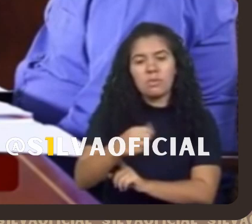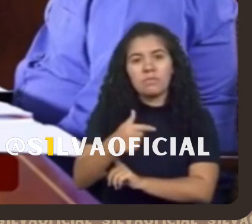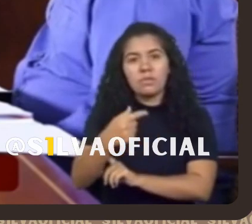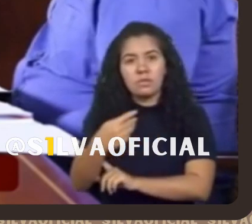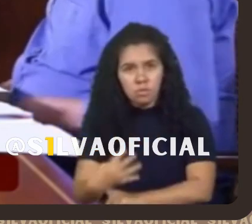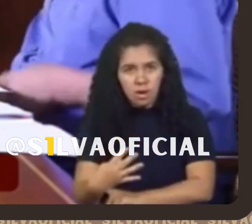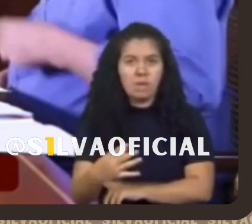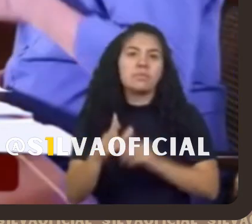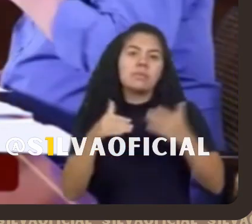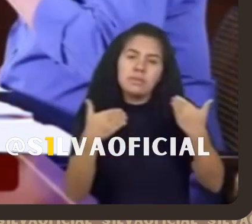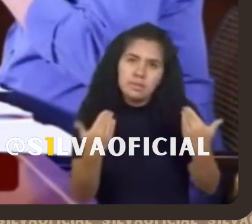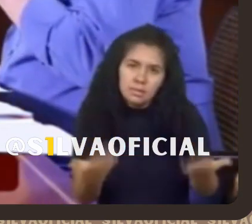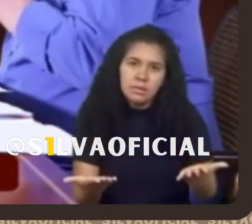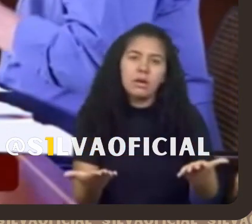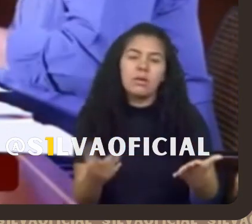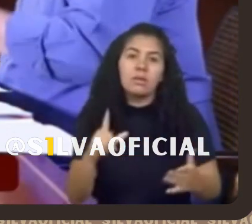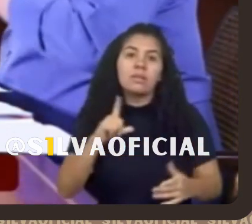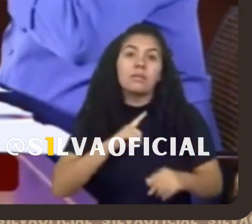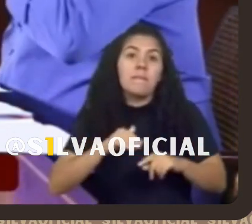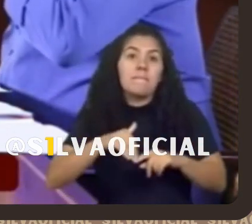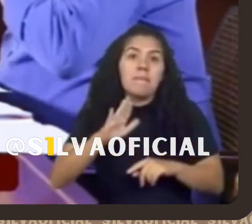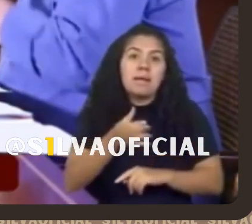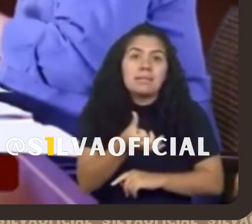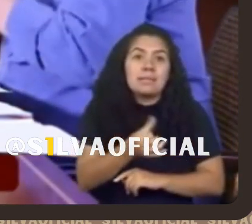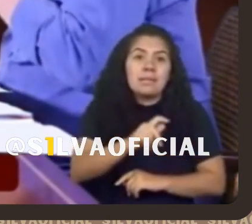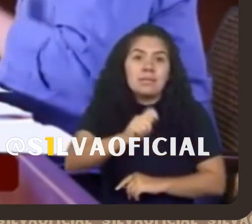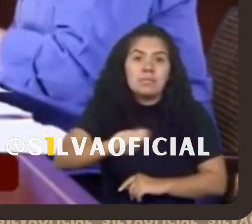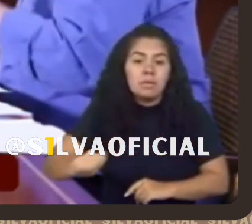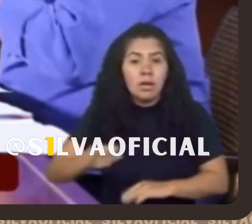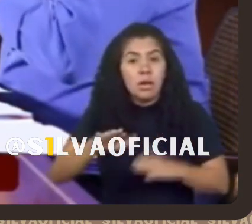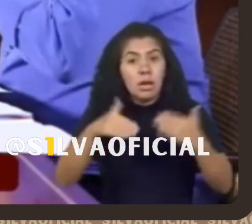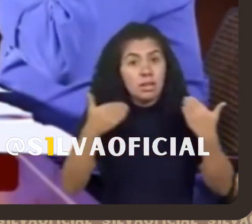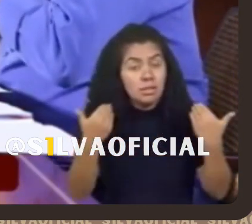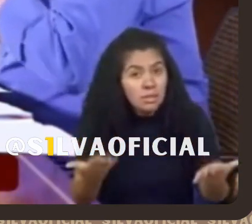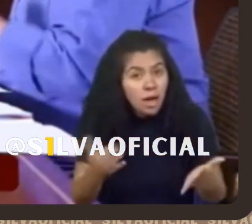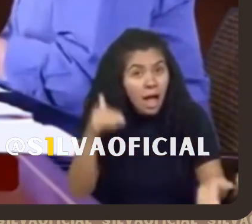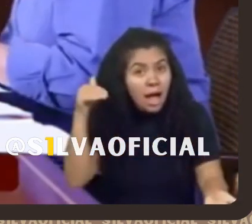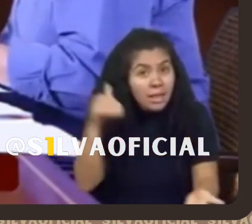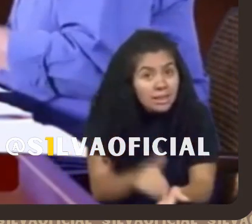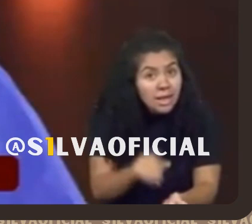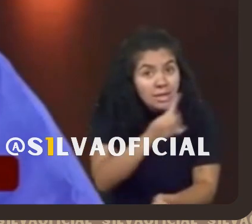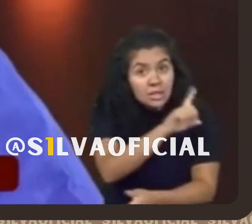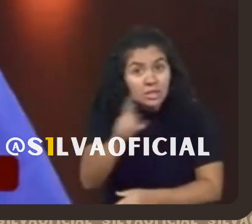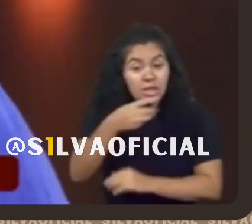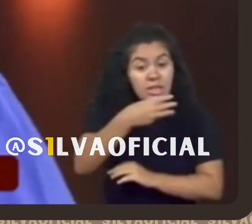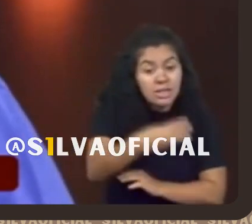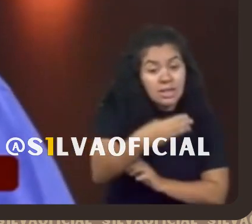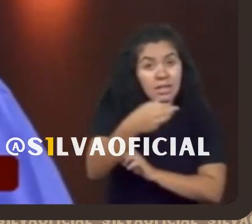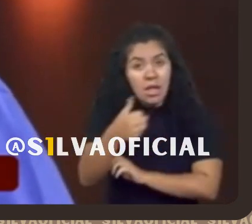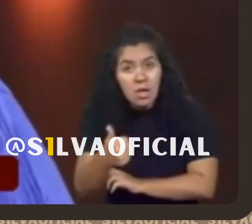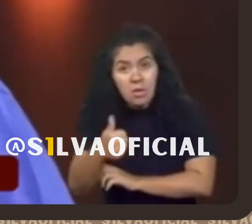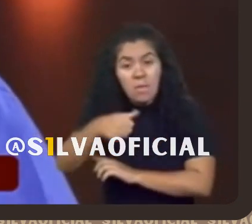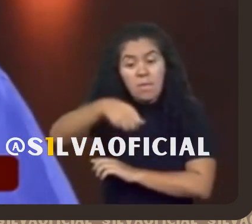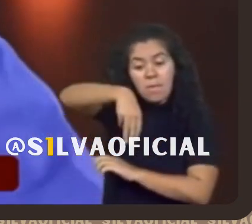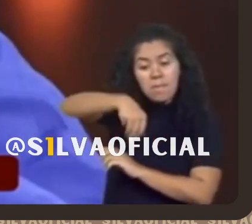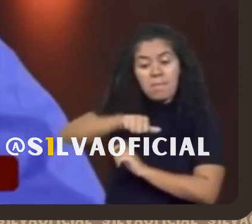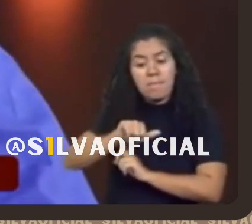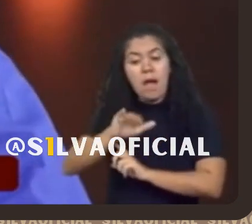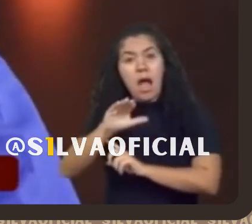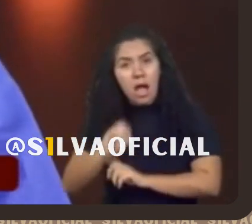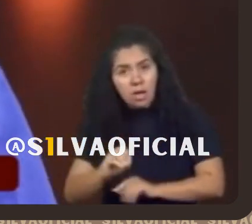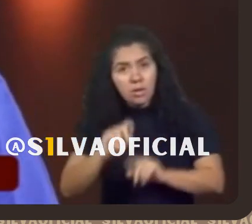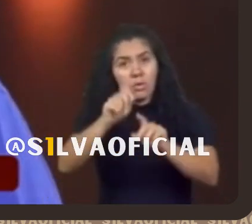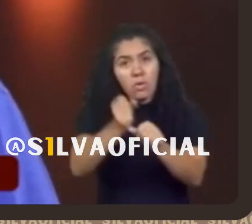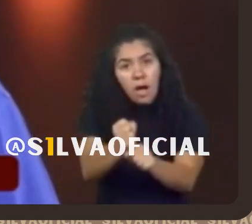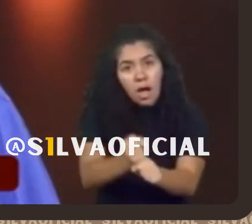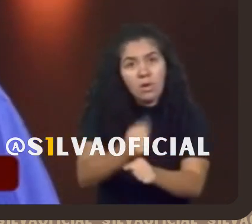aí nós temamos mais de 6 meses até dia 31 de Maio de maio de 2024 se meses e